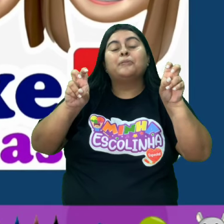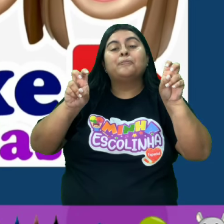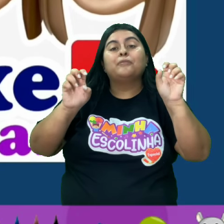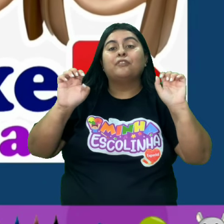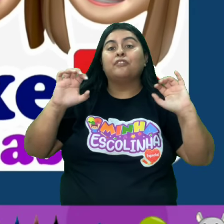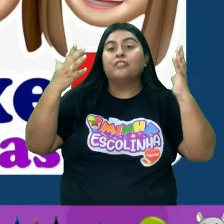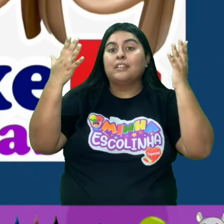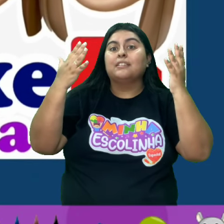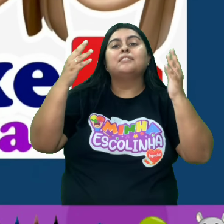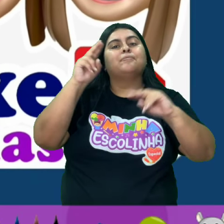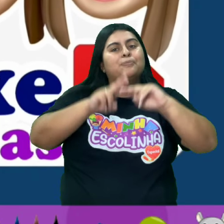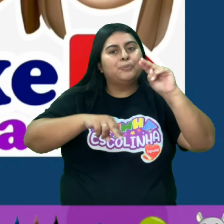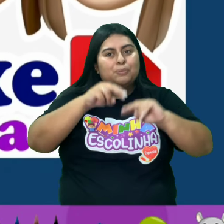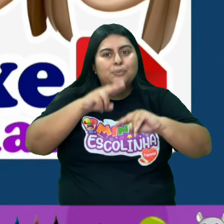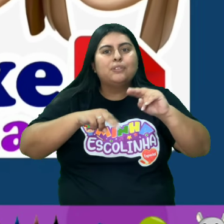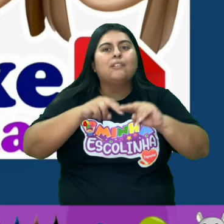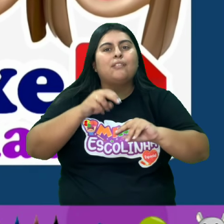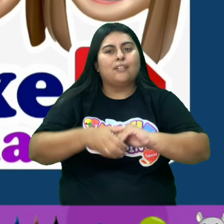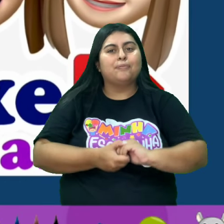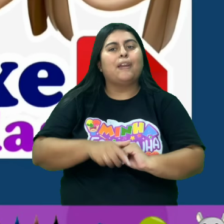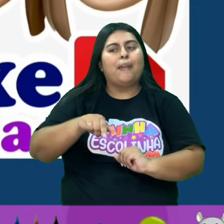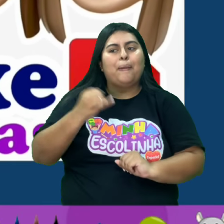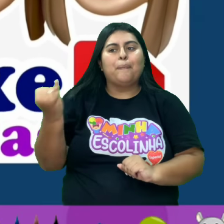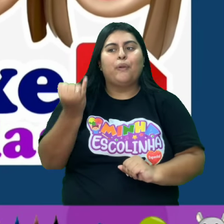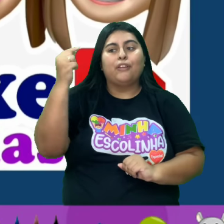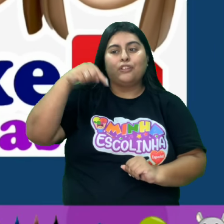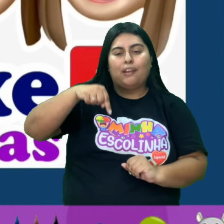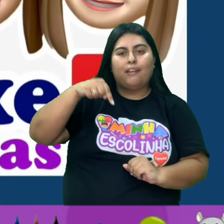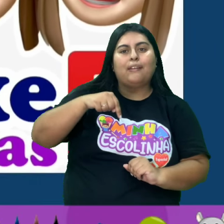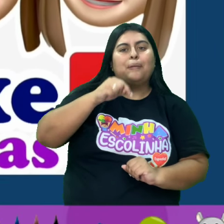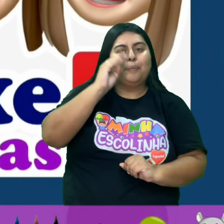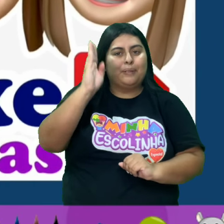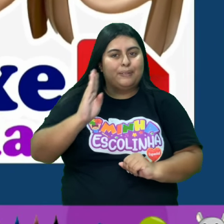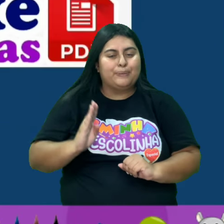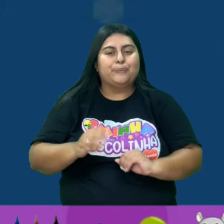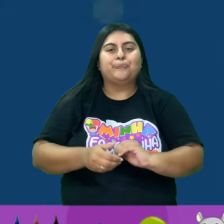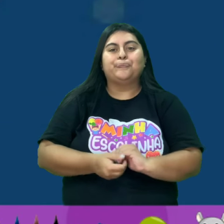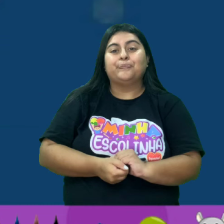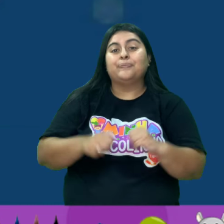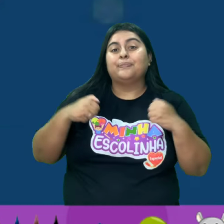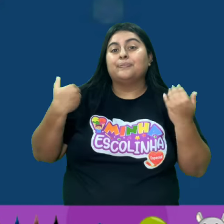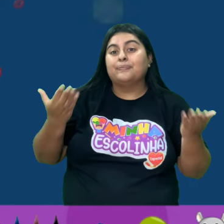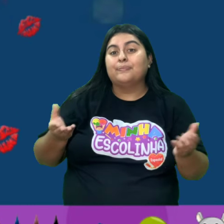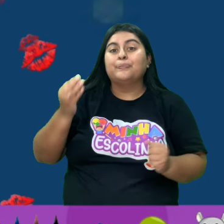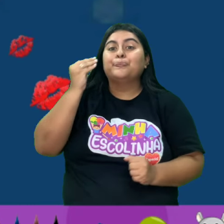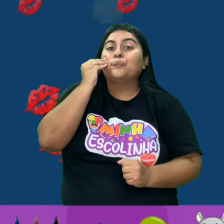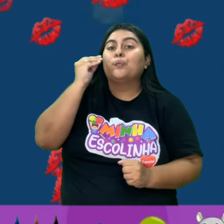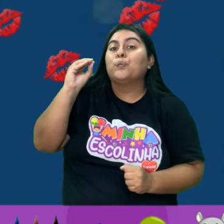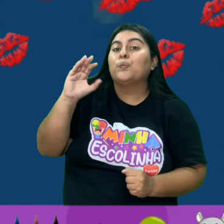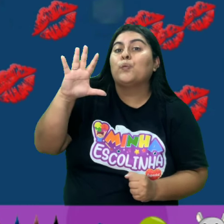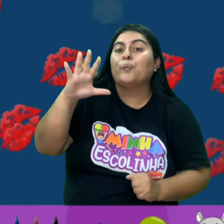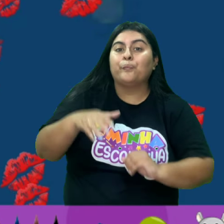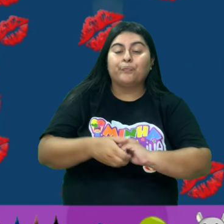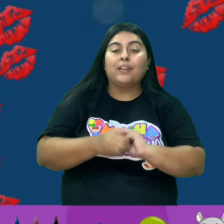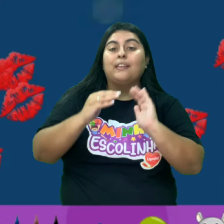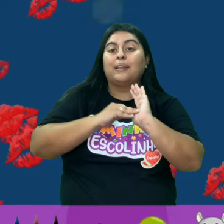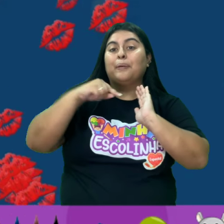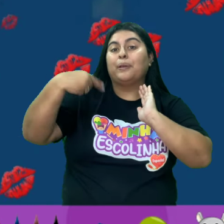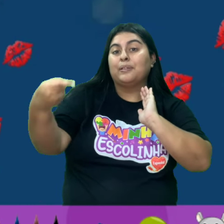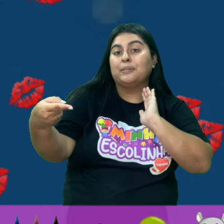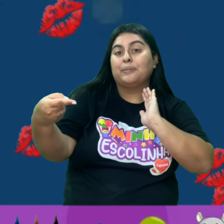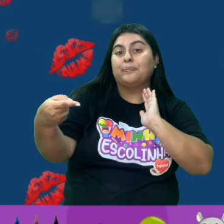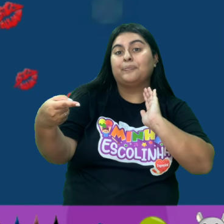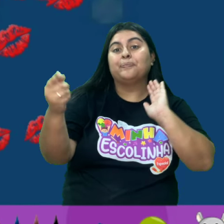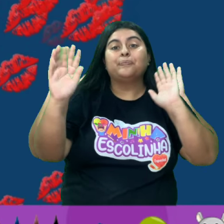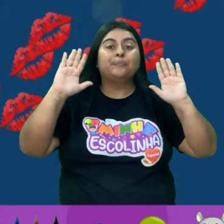data tão importante para o nosso país. Olha só que legal! Um super beijo e